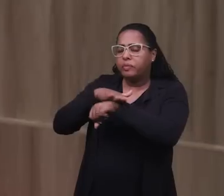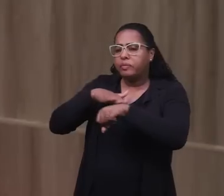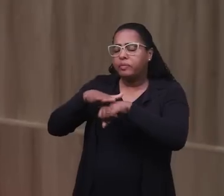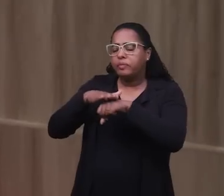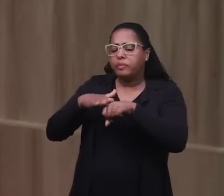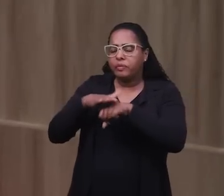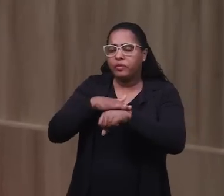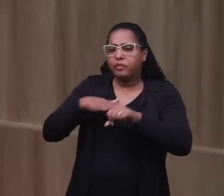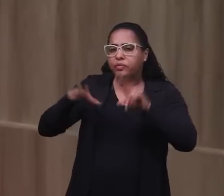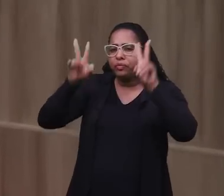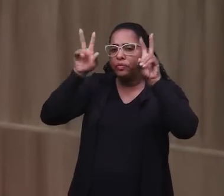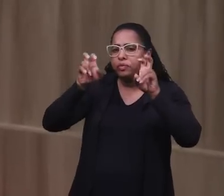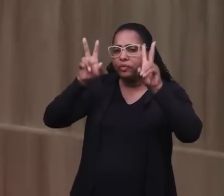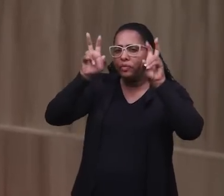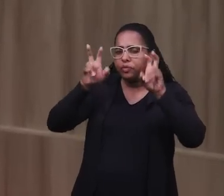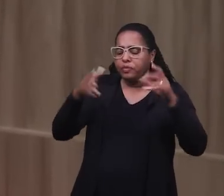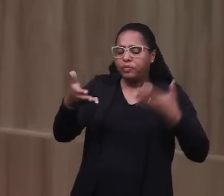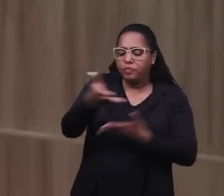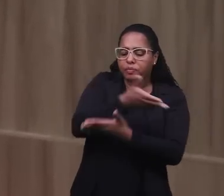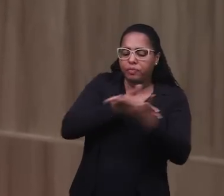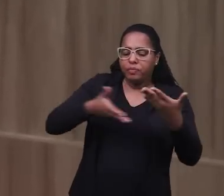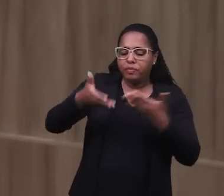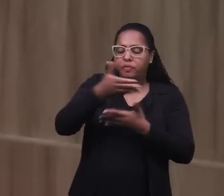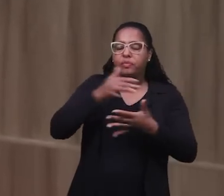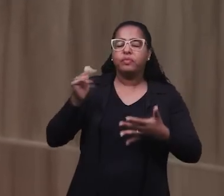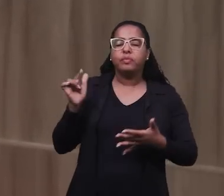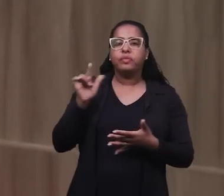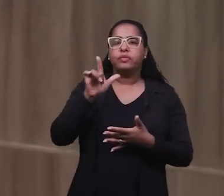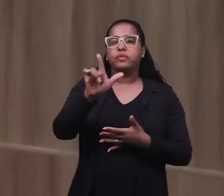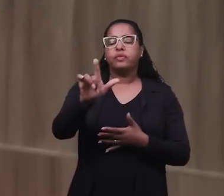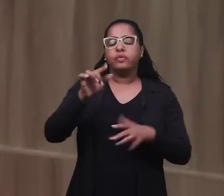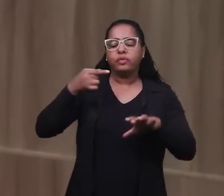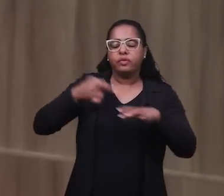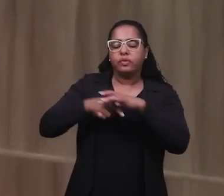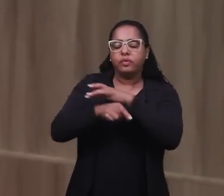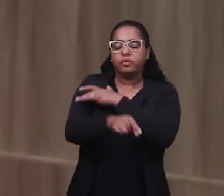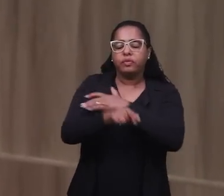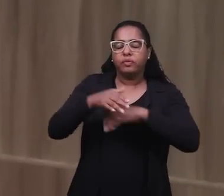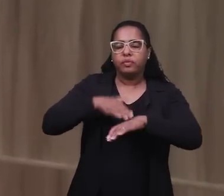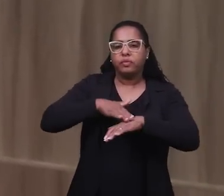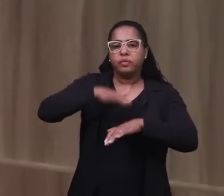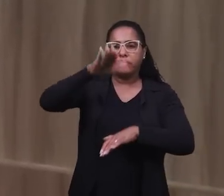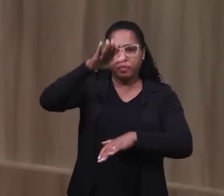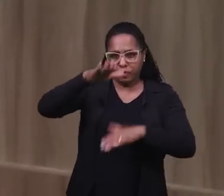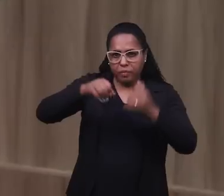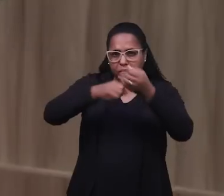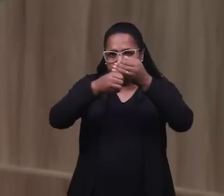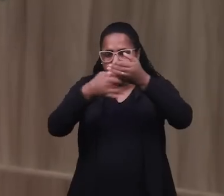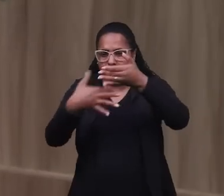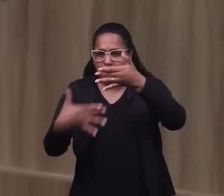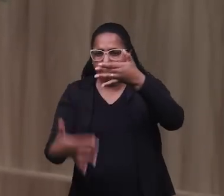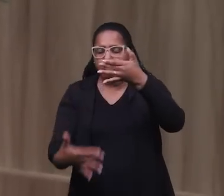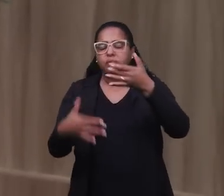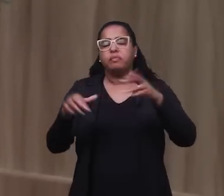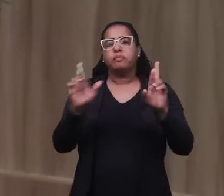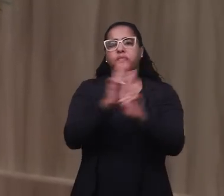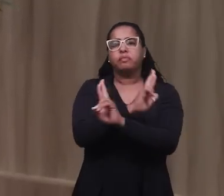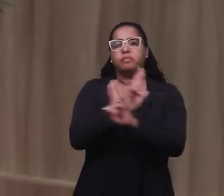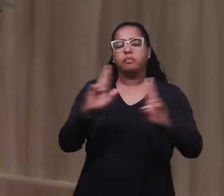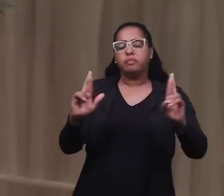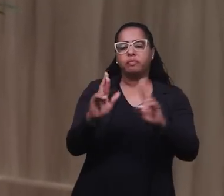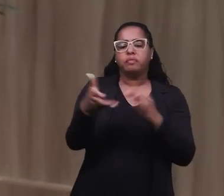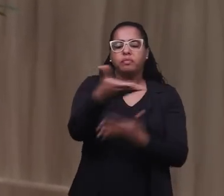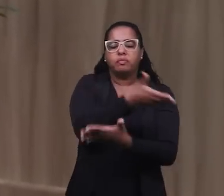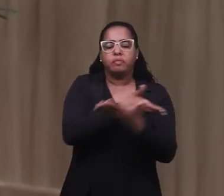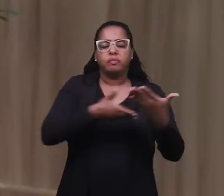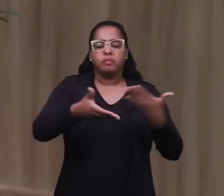com essas abordagens aqui feitas, a gente consegue aprofundar um pouco, ampliar um pouco, em função, sobretudo,